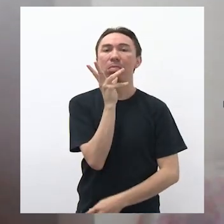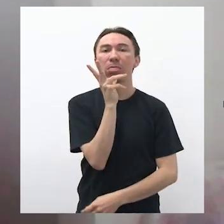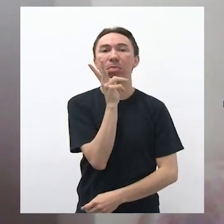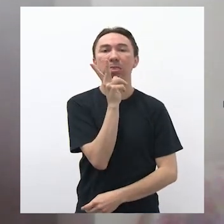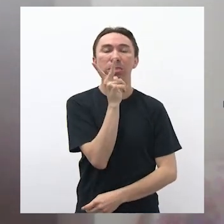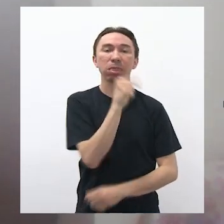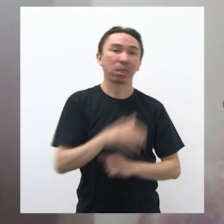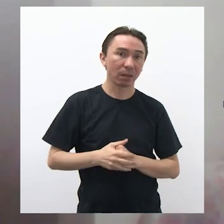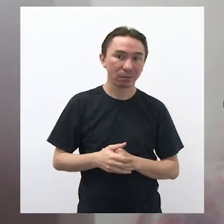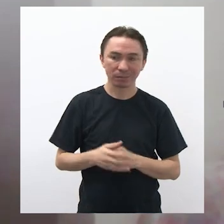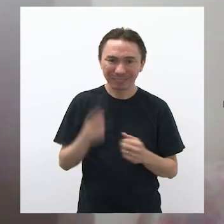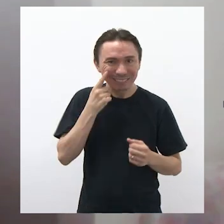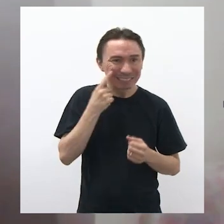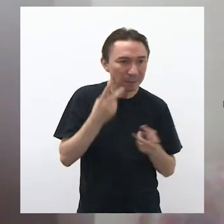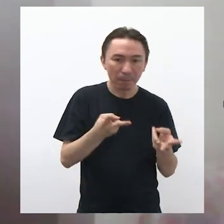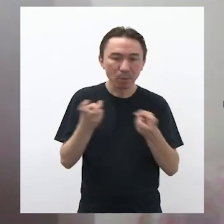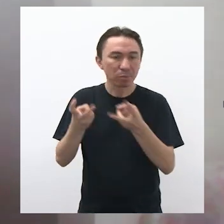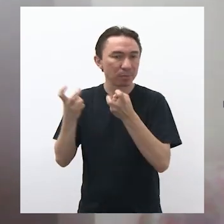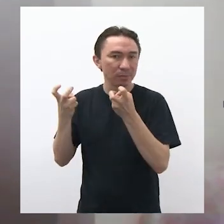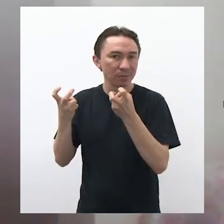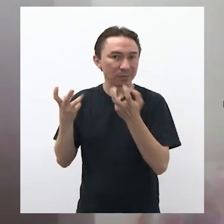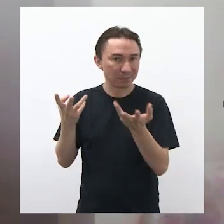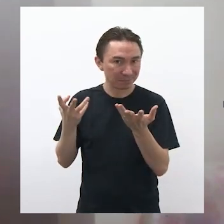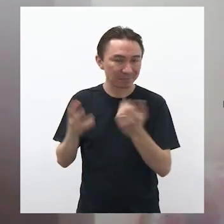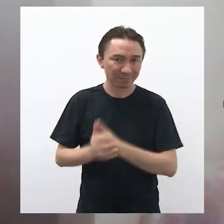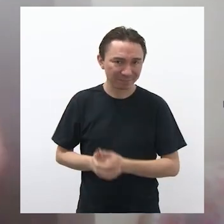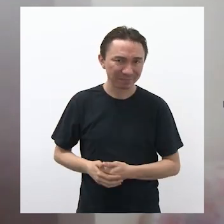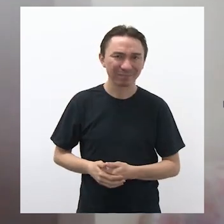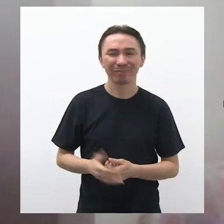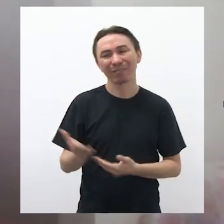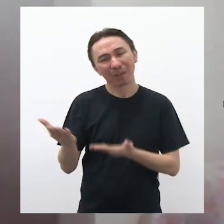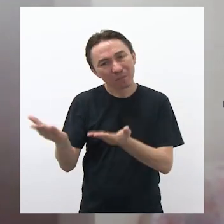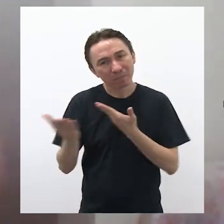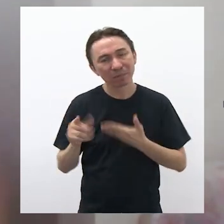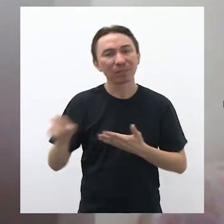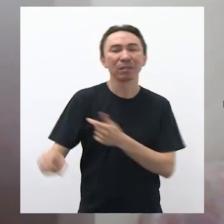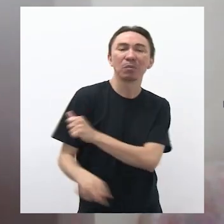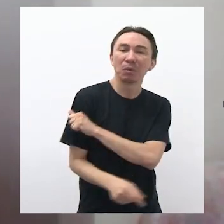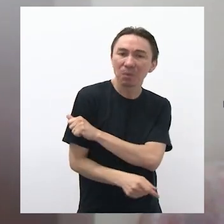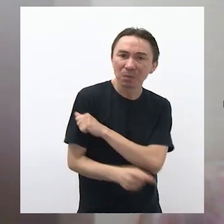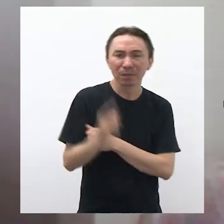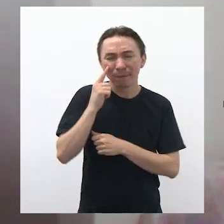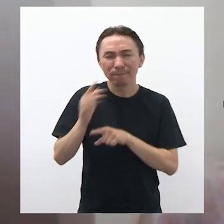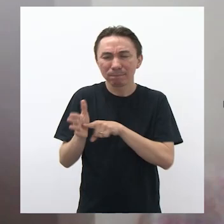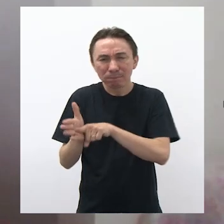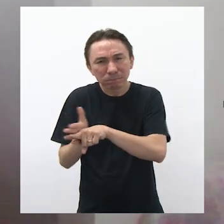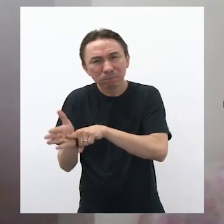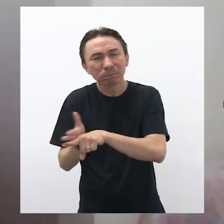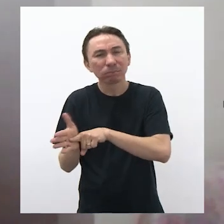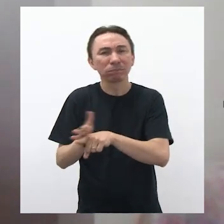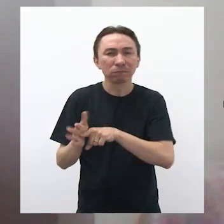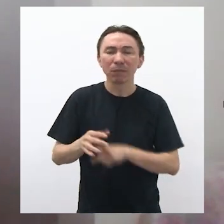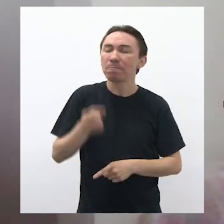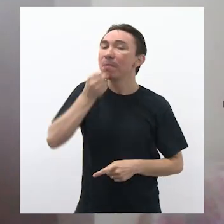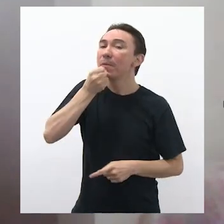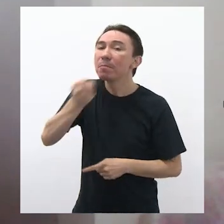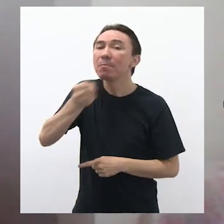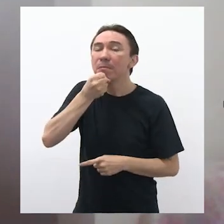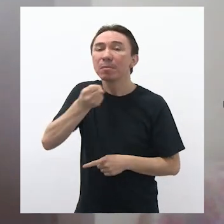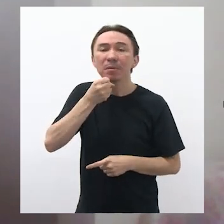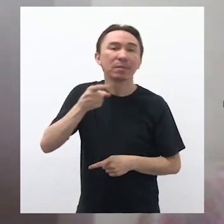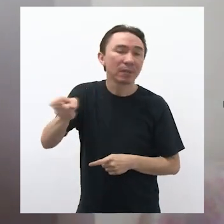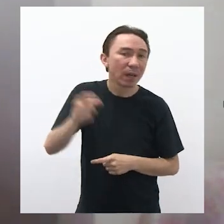essa atividade convida os estudantes a fazerem pesquisa, entrevista com pessoas mais velhas da sua